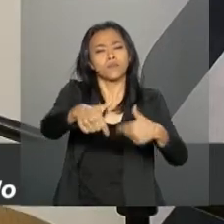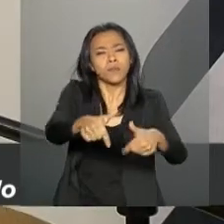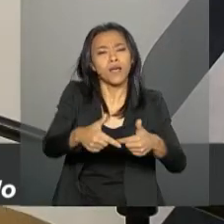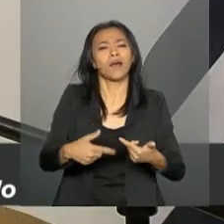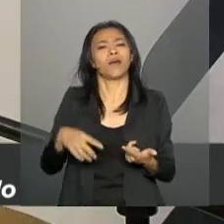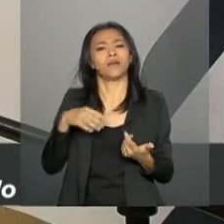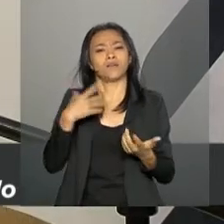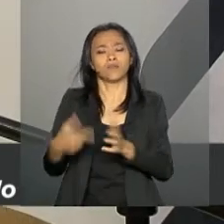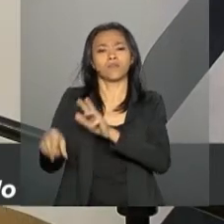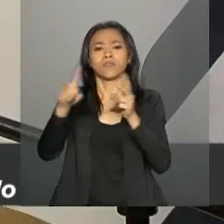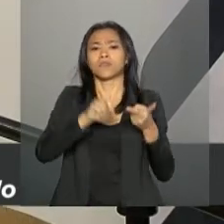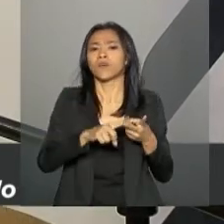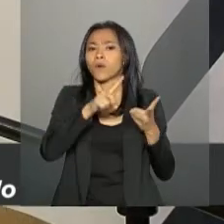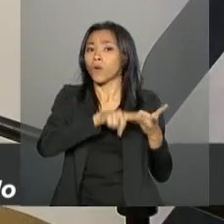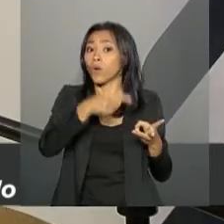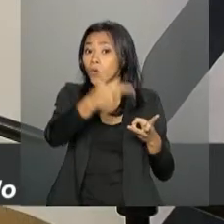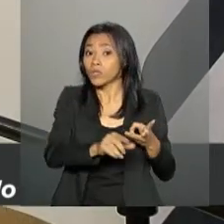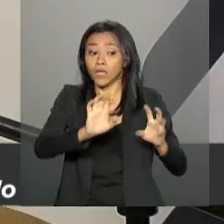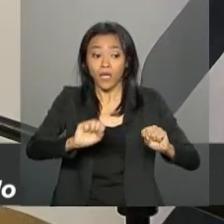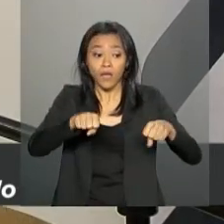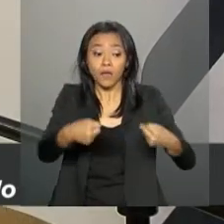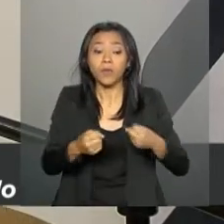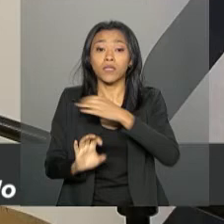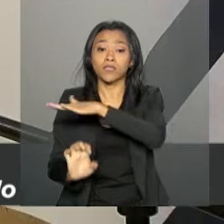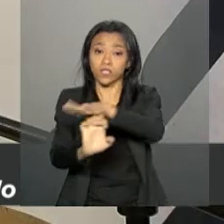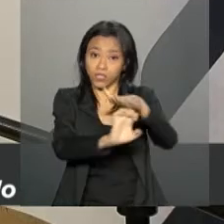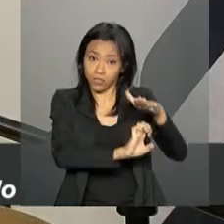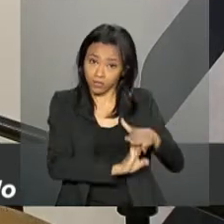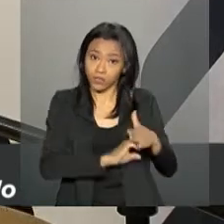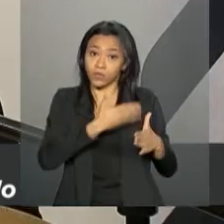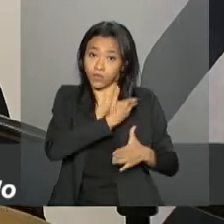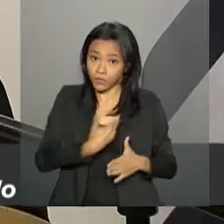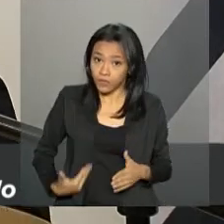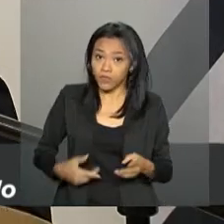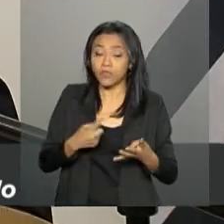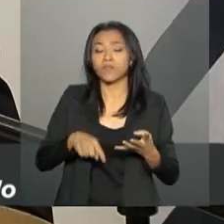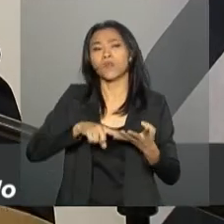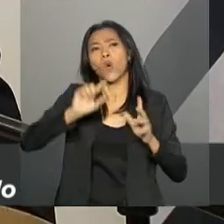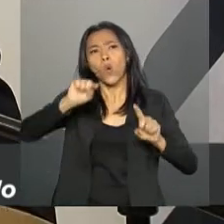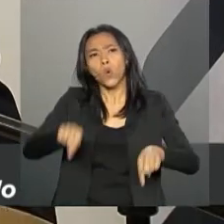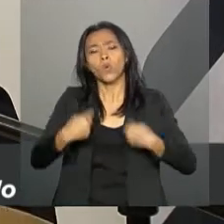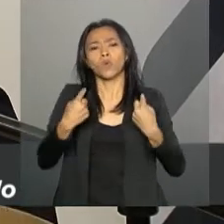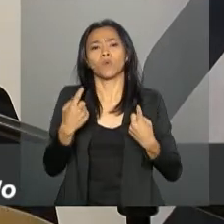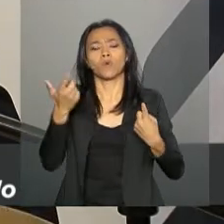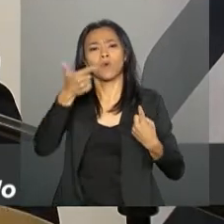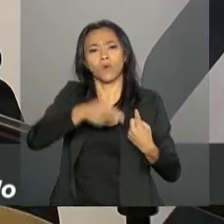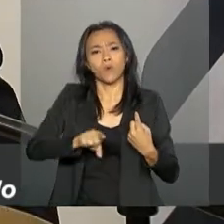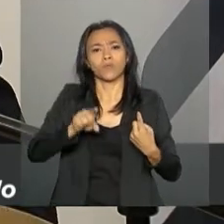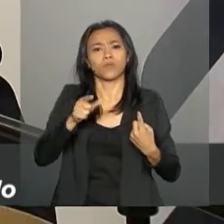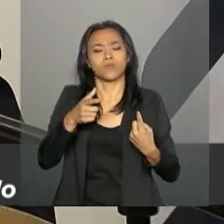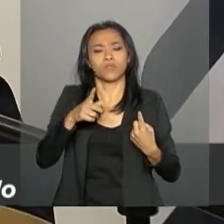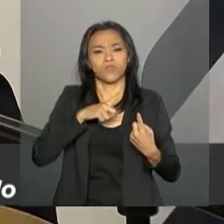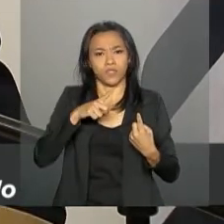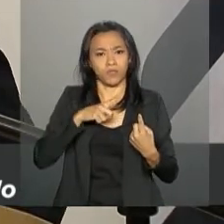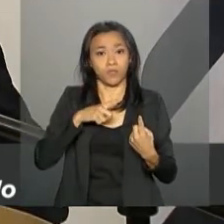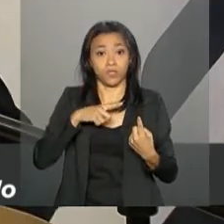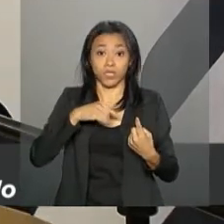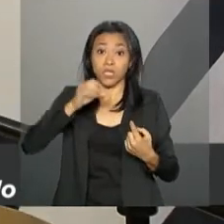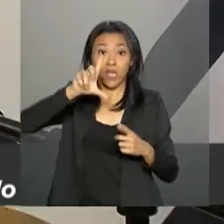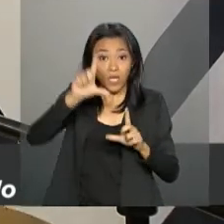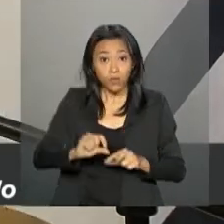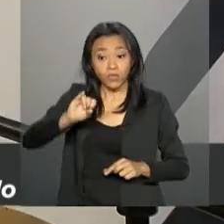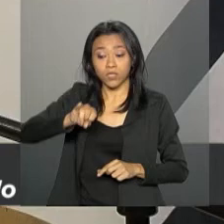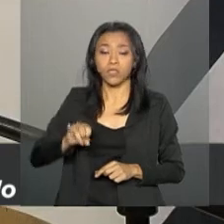da recuperação das empresas estatais, tivemos a ousadia de reduzir os juros no Brasil,